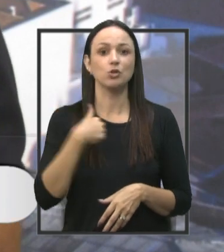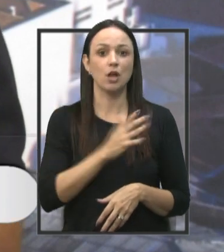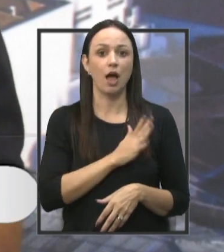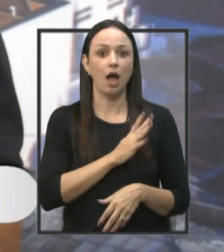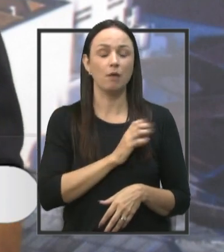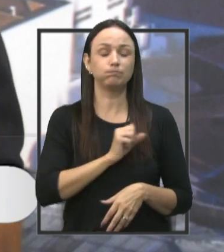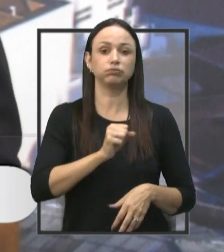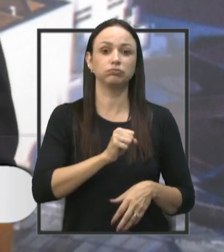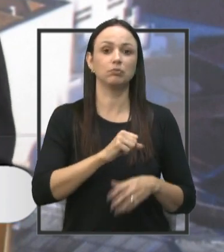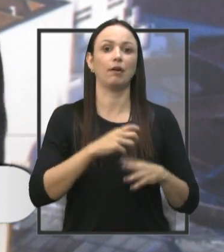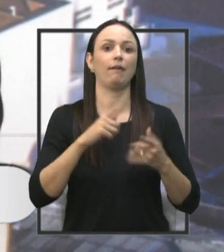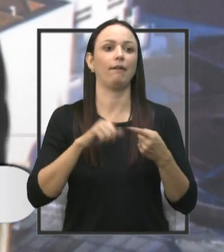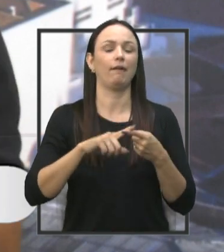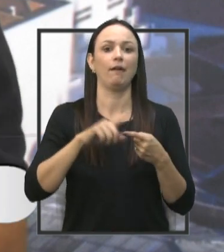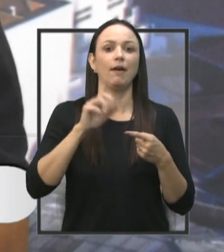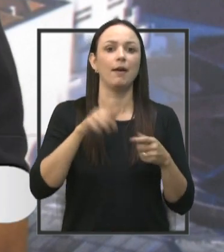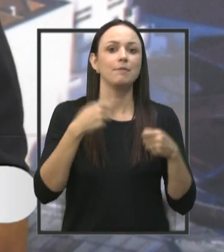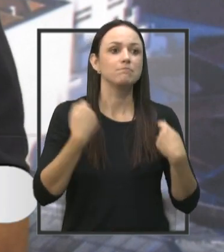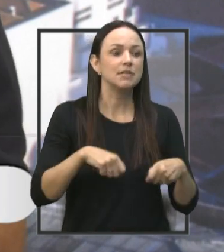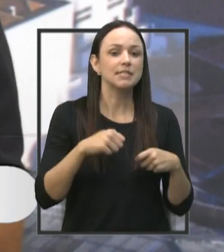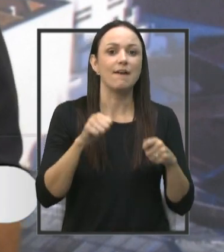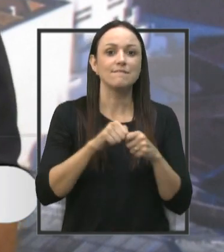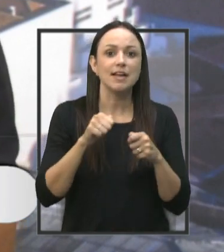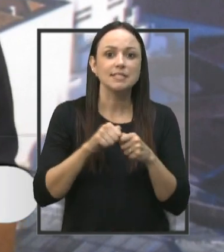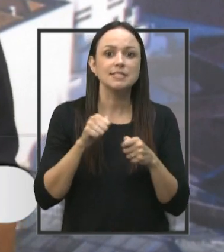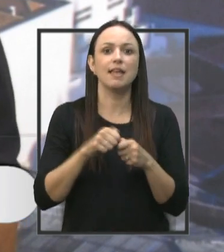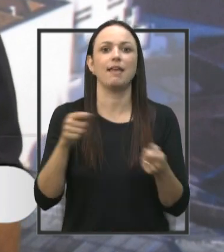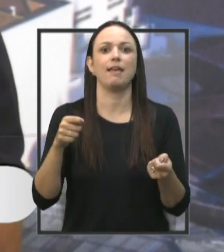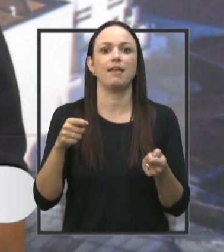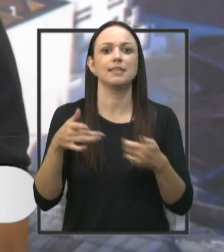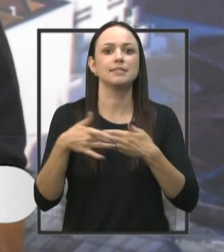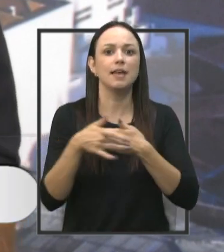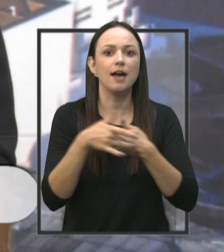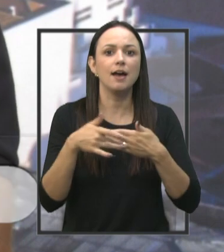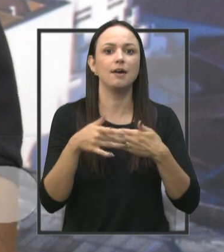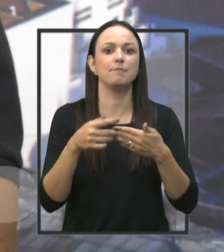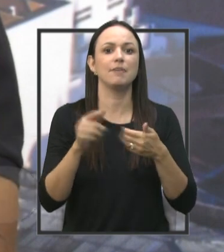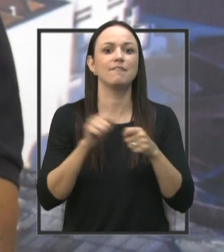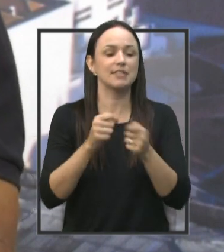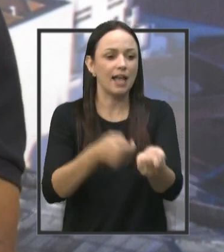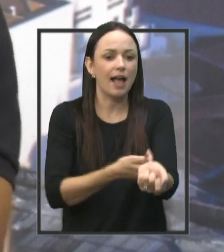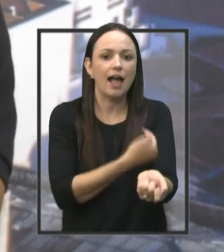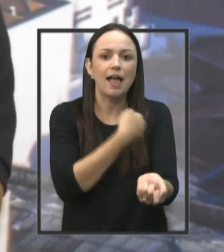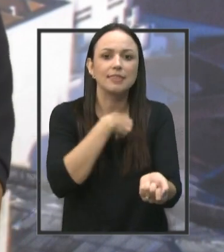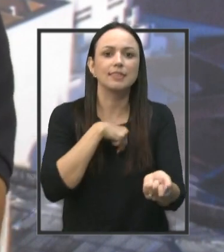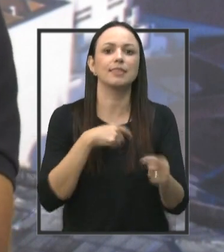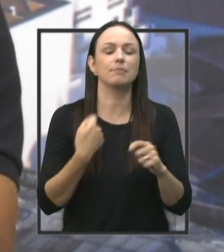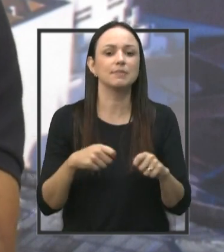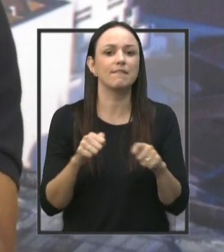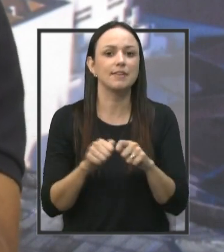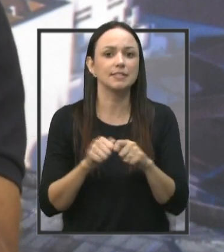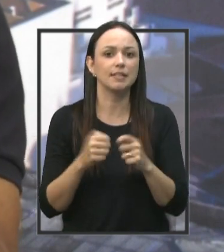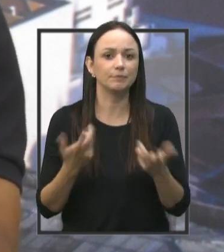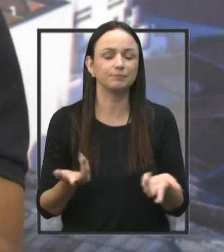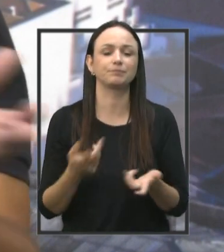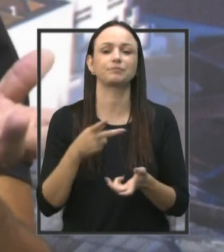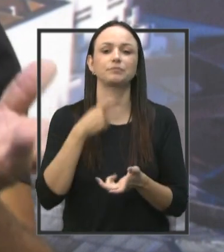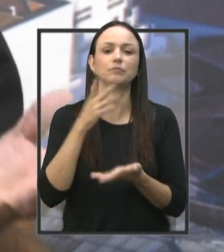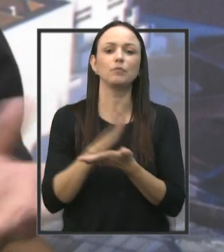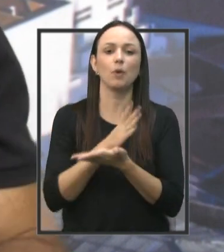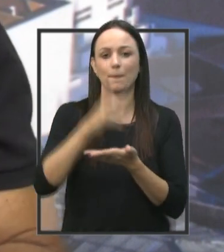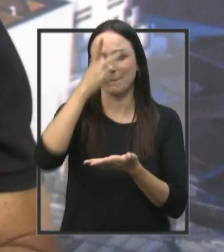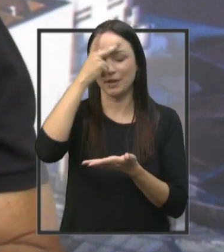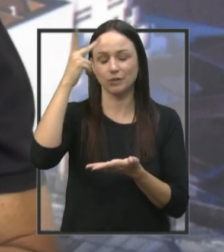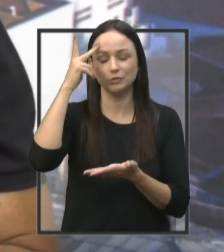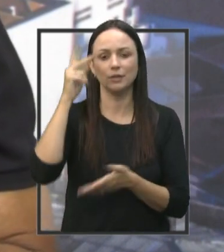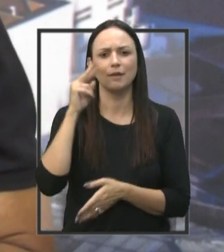infartaram, precisam fazer esses exames, precisam fazer um cateterismo. Para quem não entende, talvez nós estejamos falando aqui, algumas